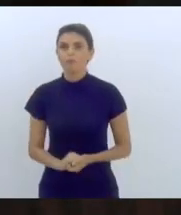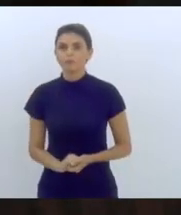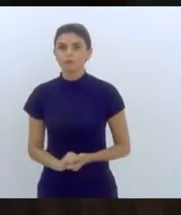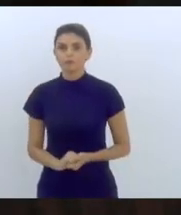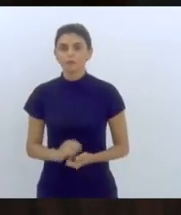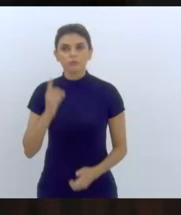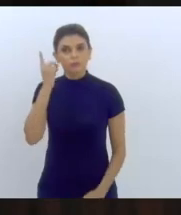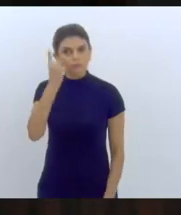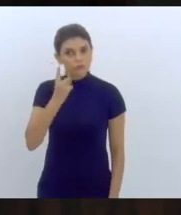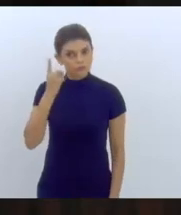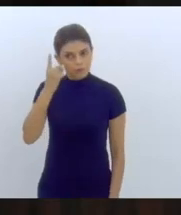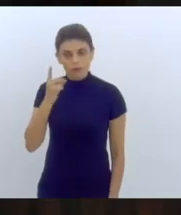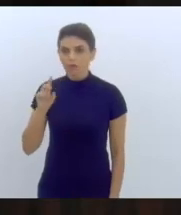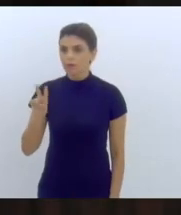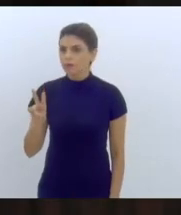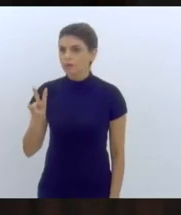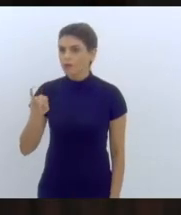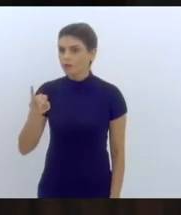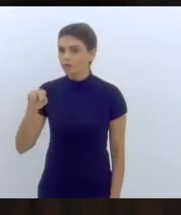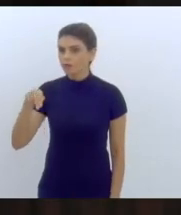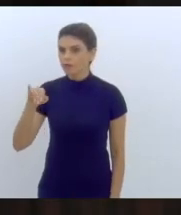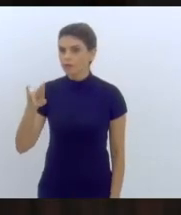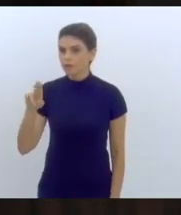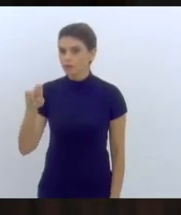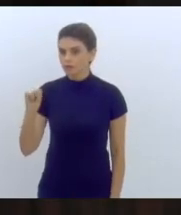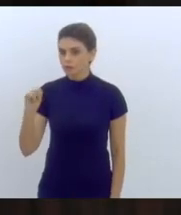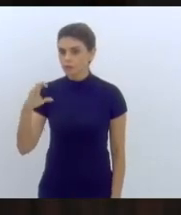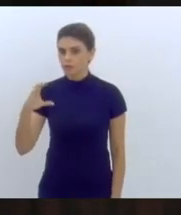Deputado Vinícius Cozolino.